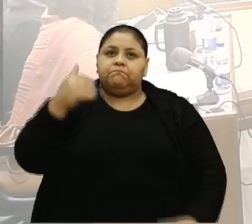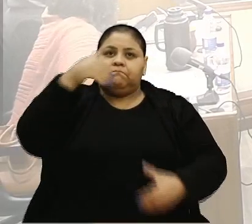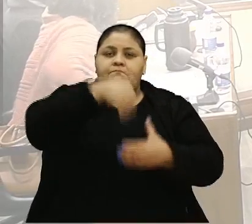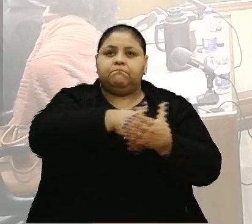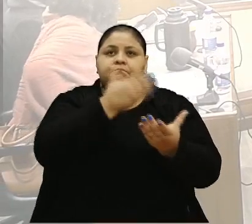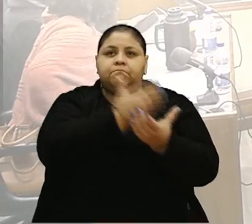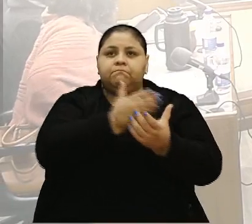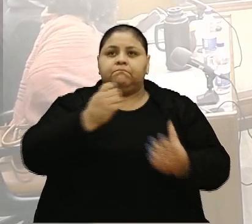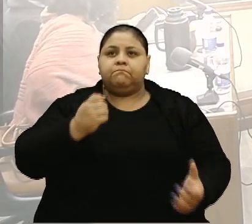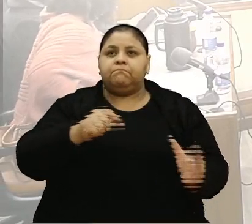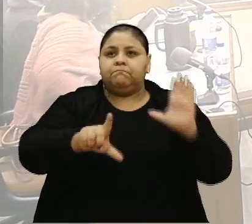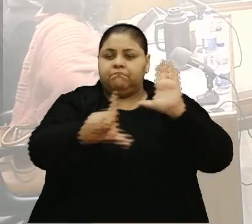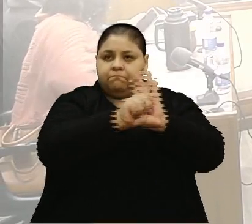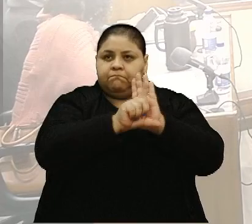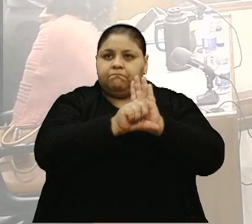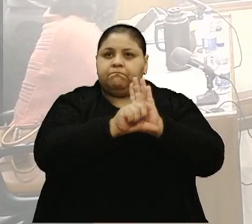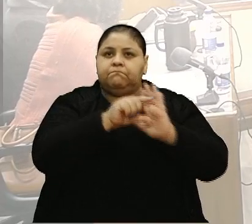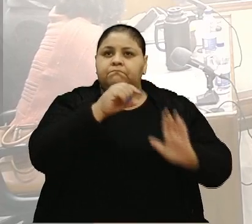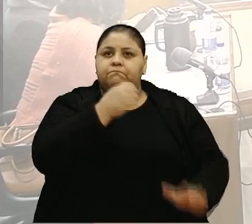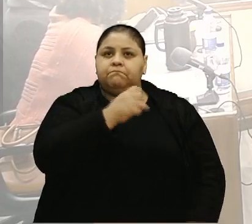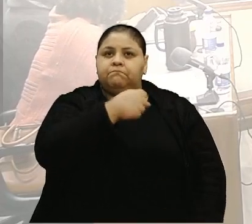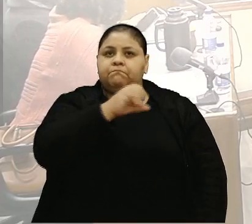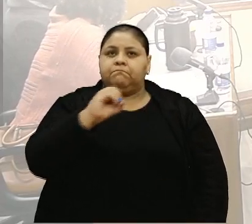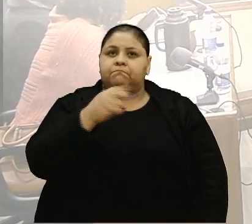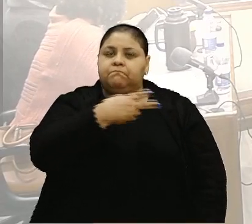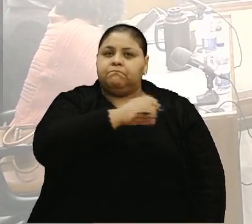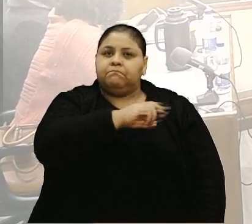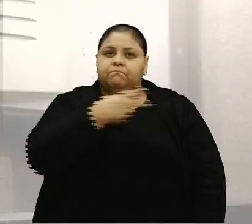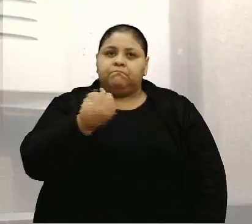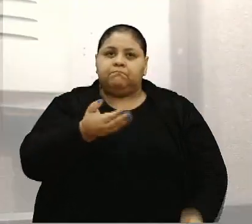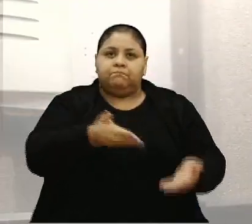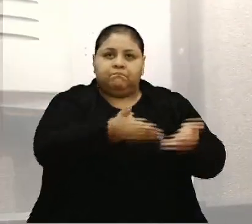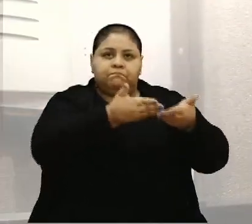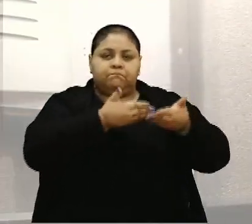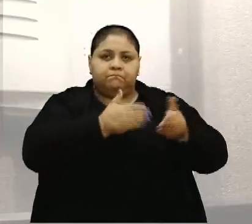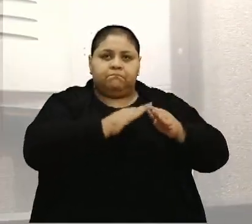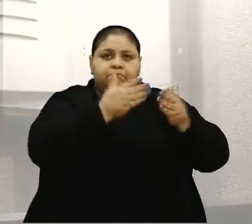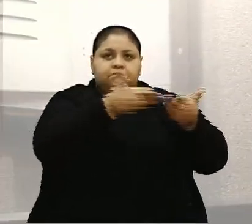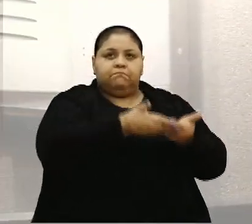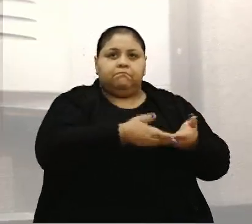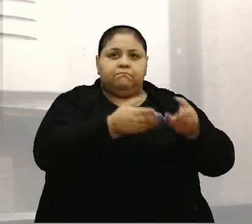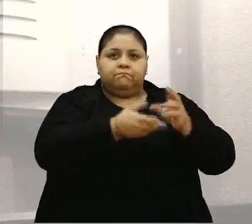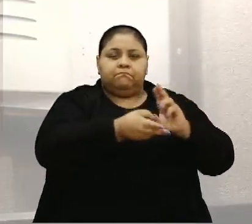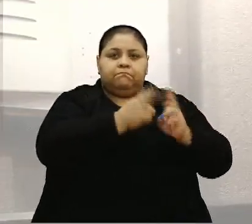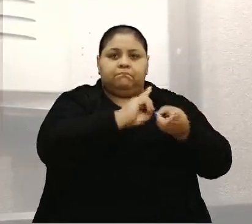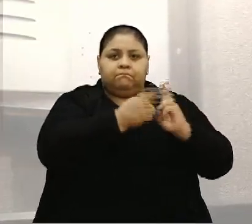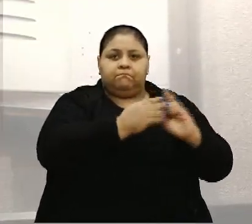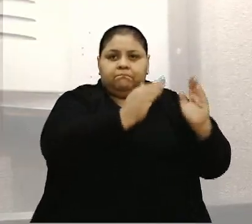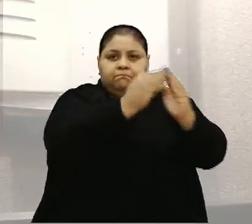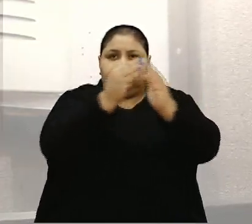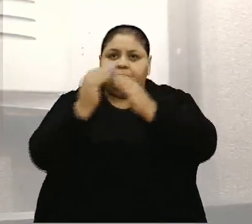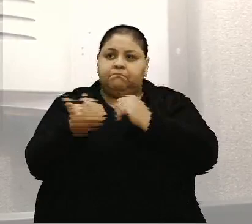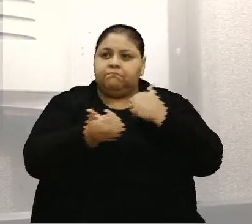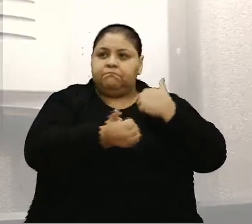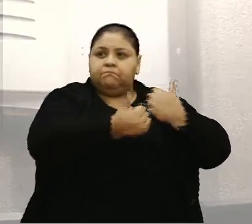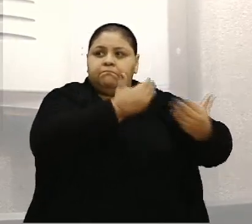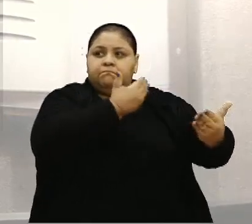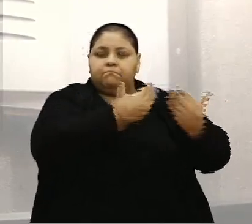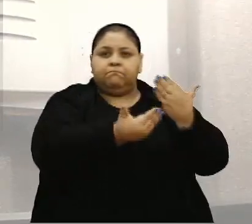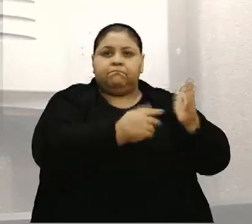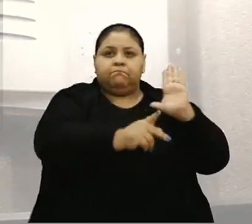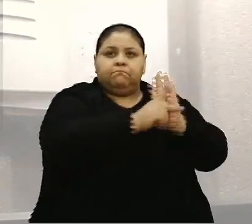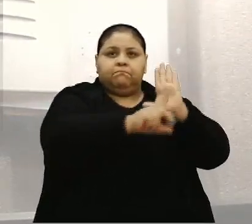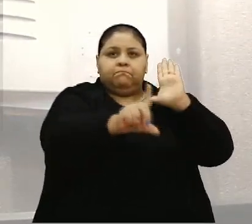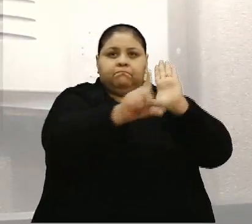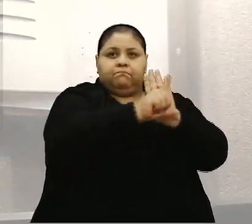lei número 80/2024. Recebe esta Comissão de Desenvolvimento Urbano, Transporte e Habitação para análise e parecer do projeto